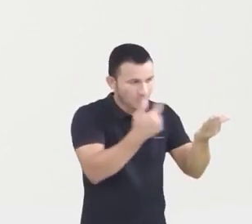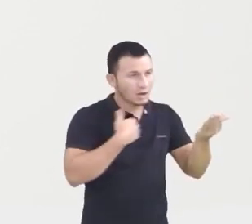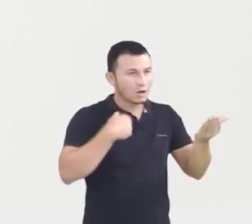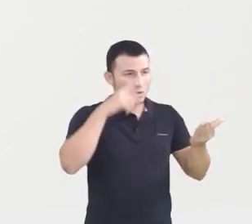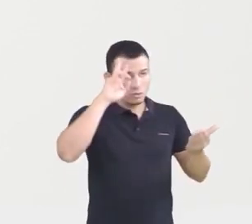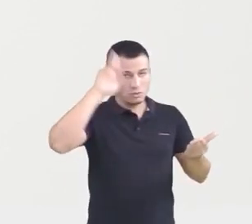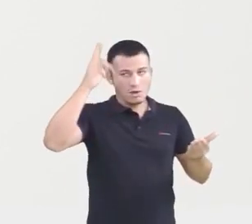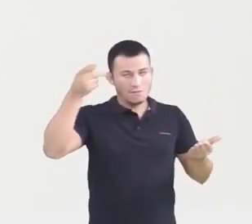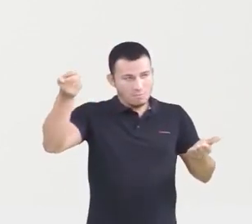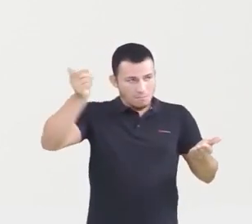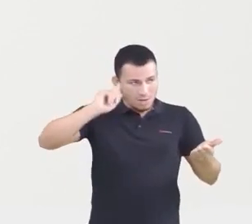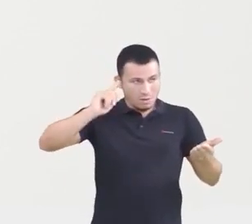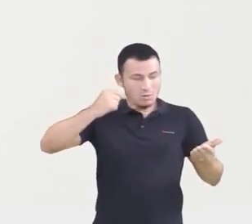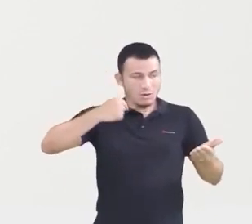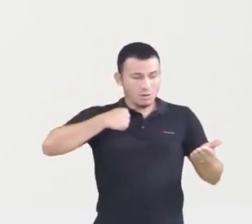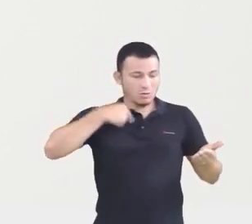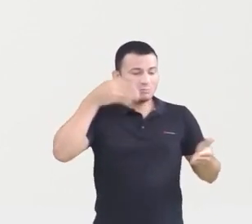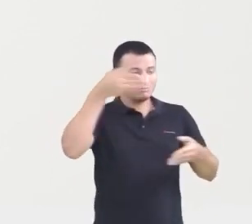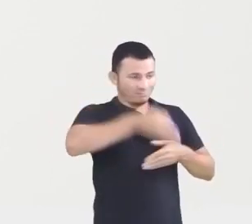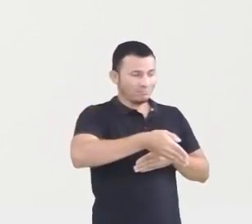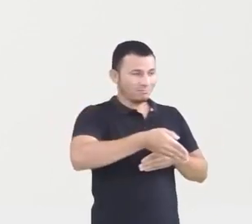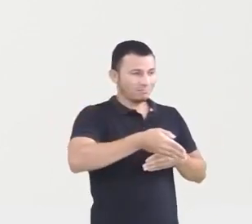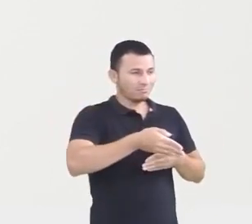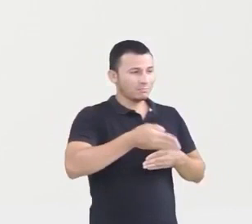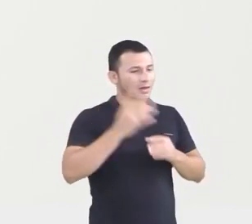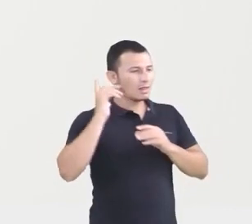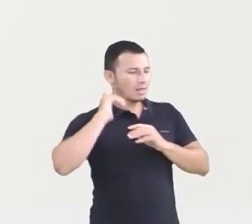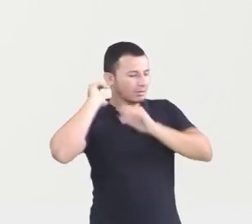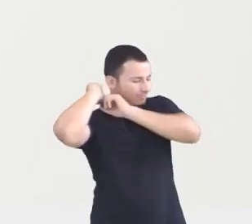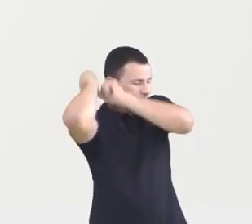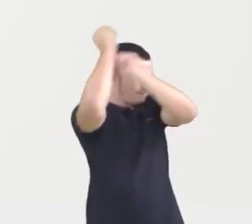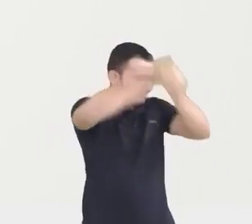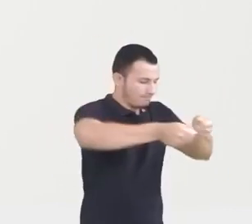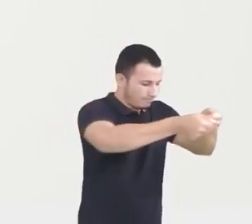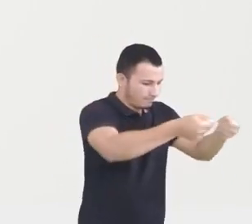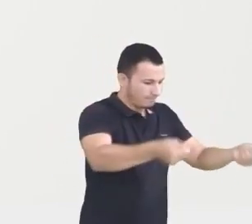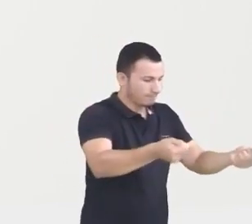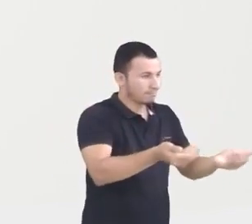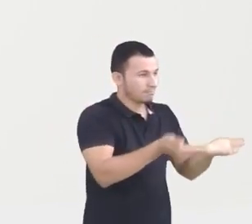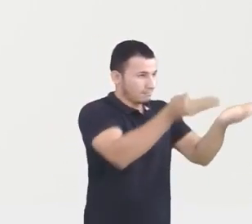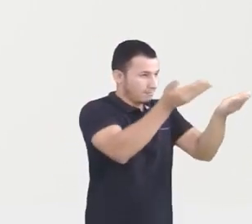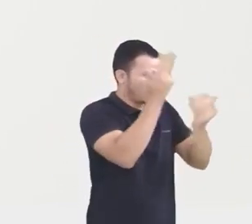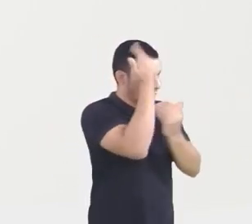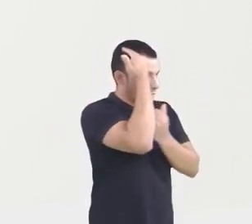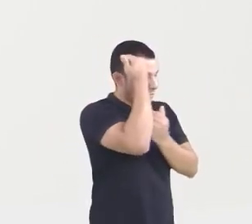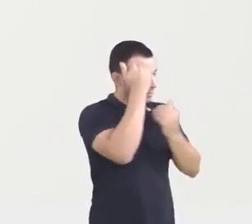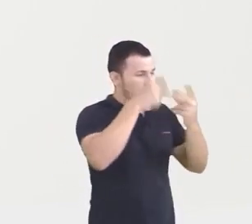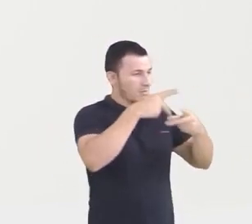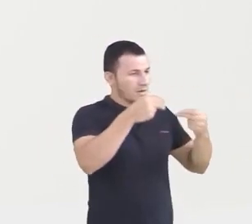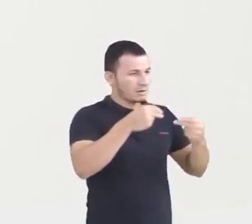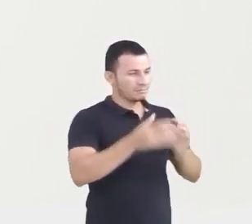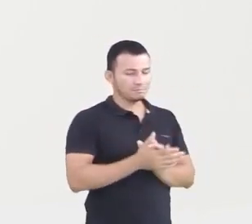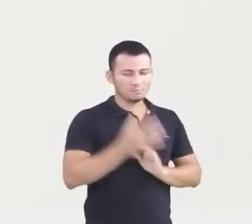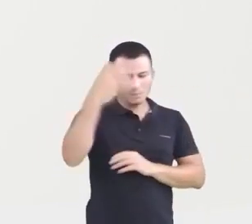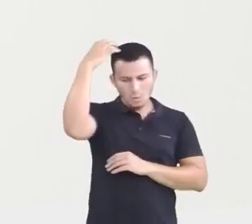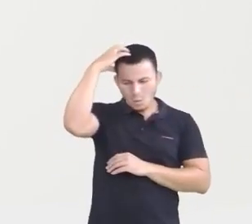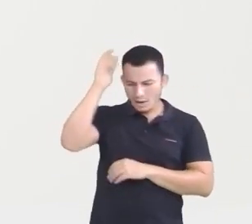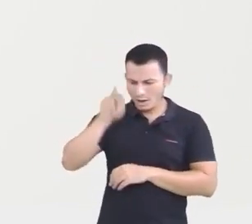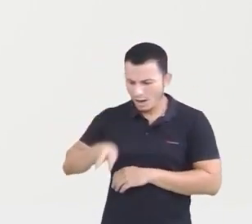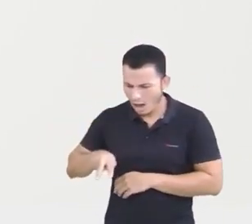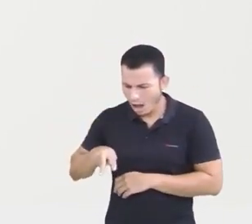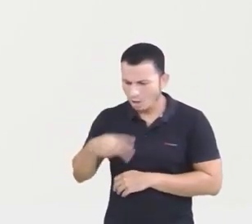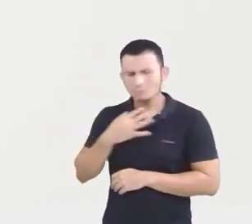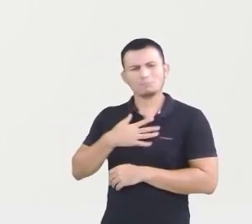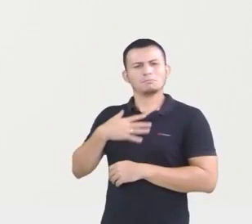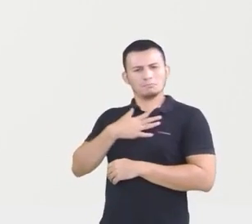meu amo, o Marquês de Carabás. Trago-lhe esta linda lebre de presente. O rei ficou muito impressionado e contente